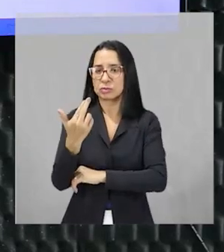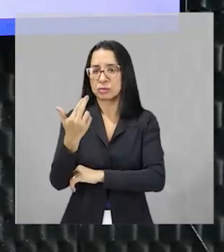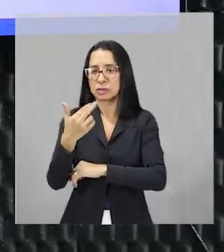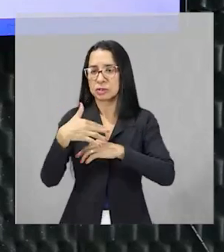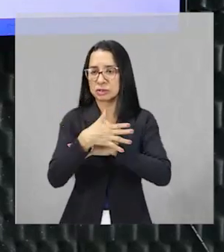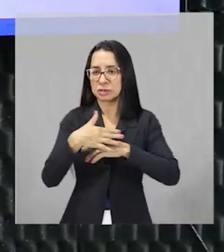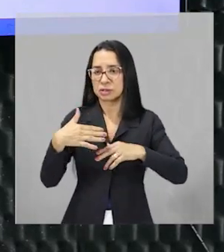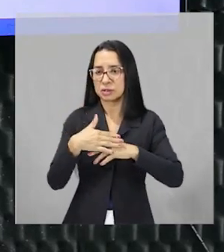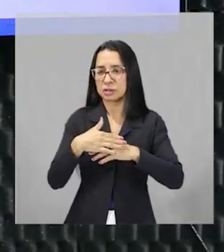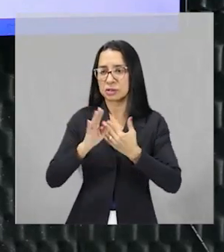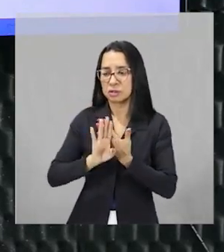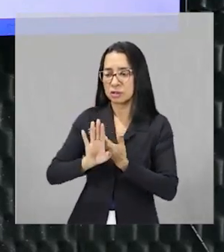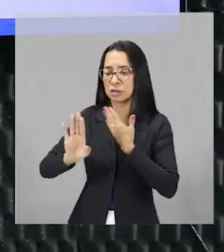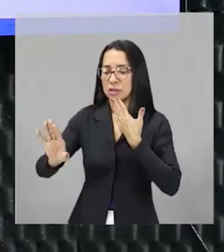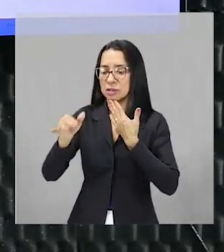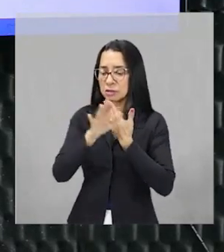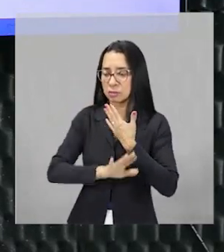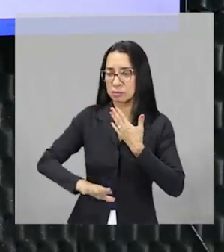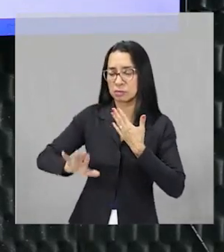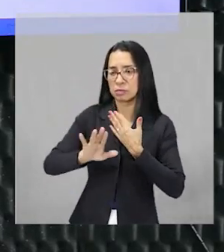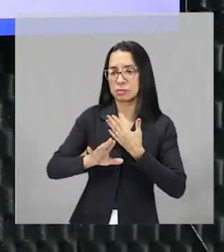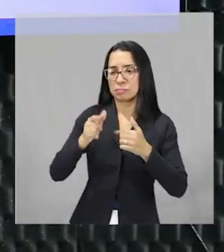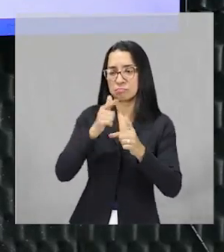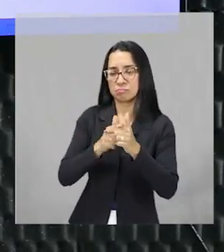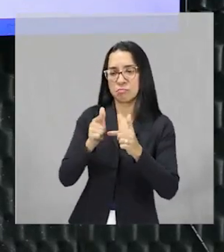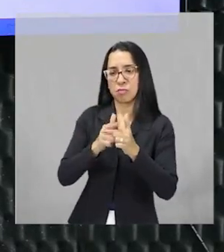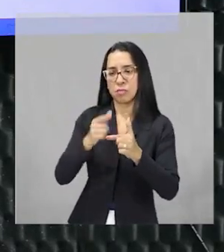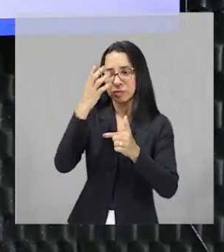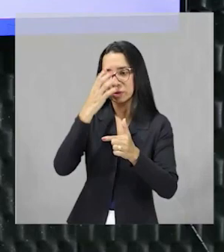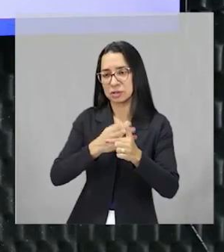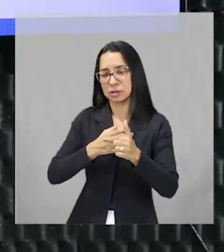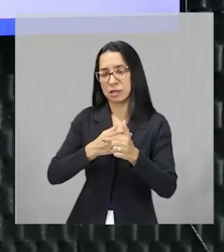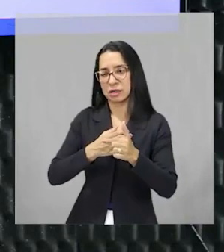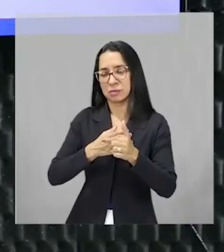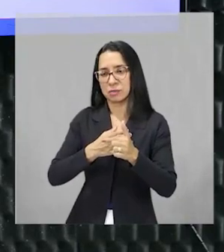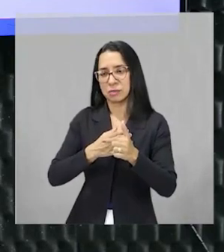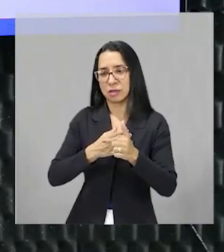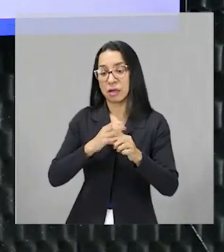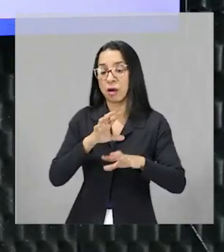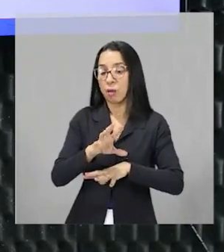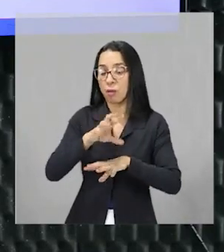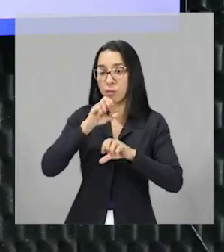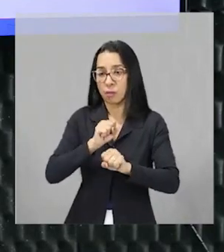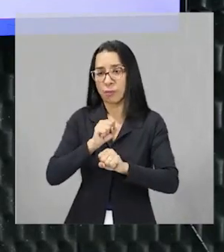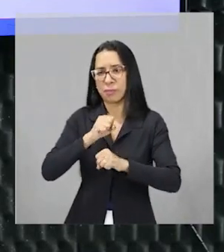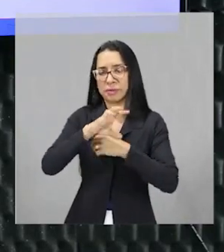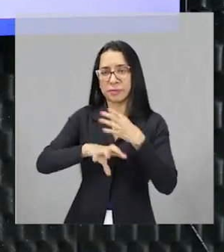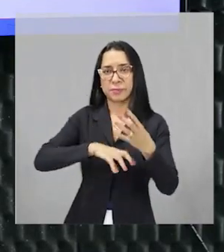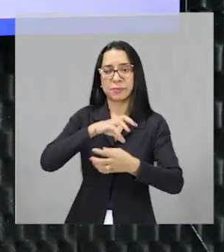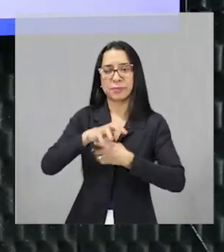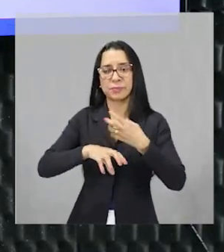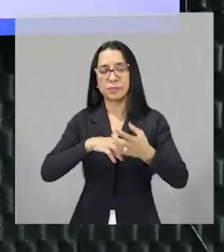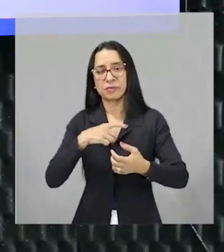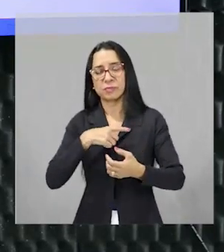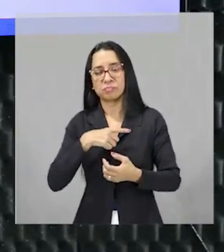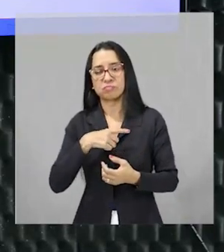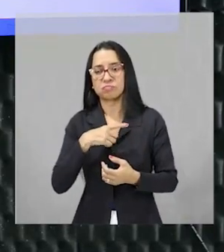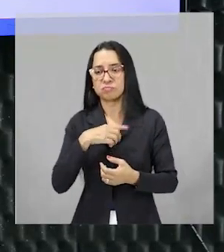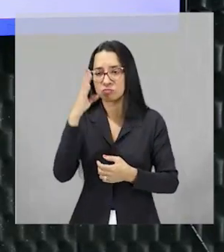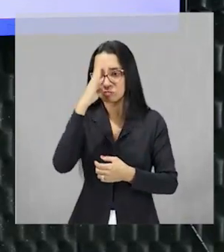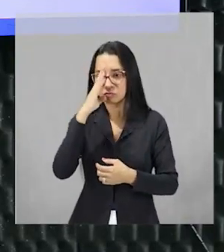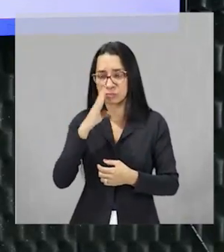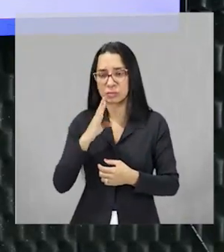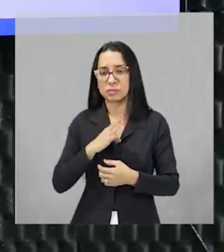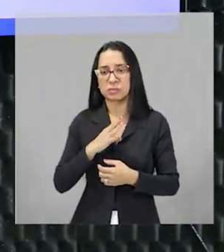espaço. Um sério problema urbano aí relativo ao quê, Marcos? A ocupação desordenada, é um problema sério, tá certo? Envolvendo o Brasil. A gente vai já falar